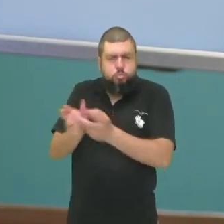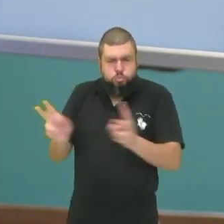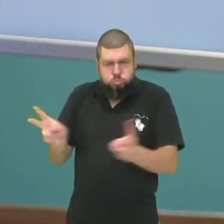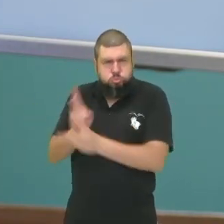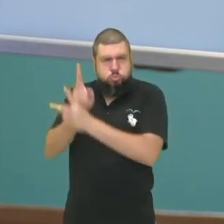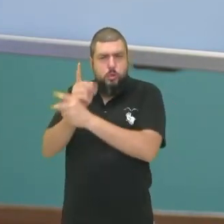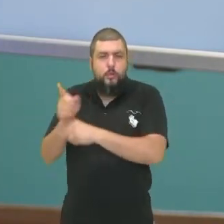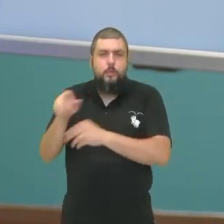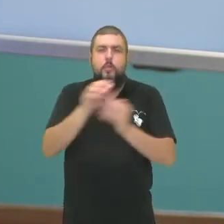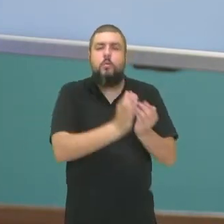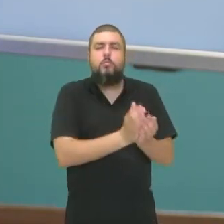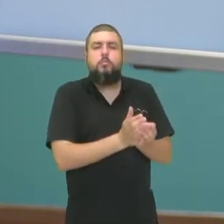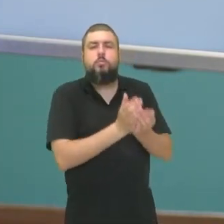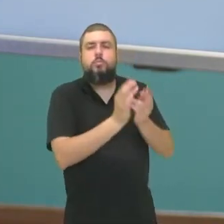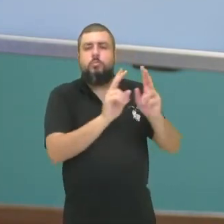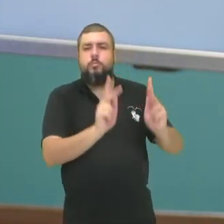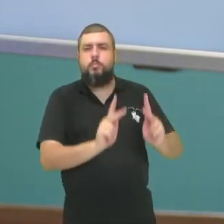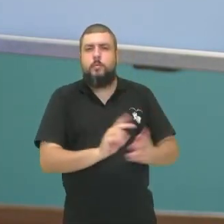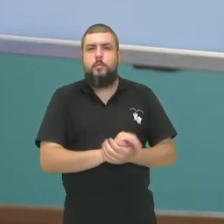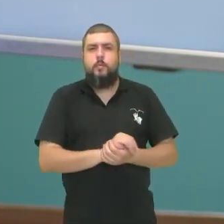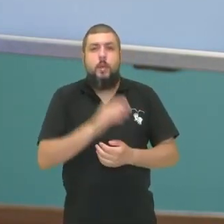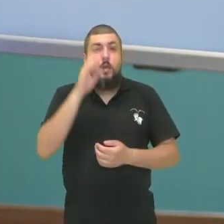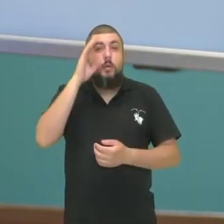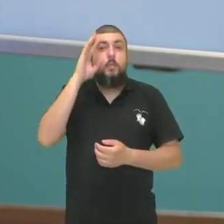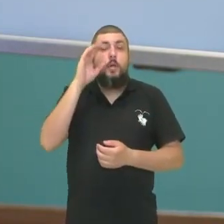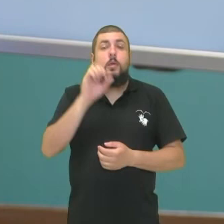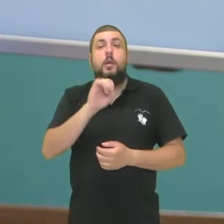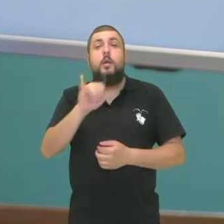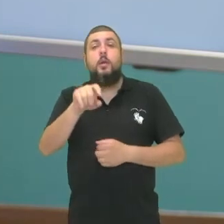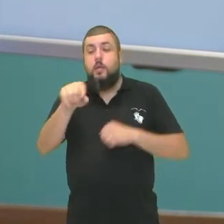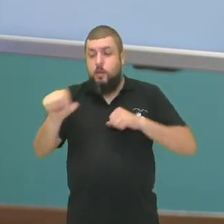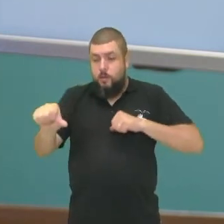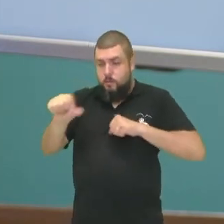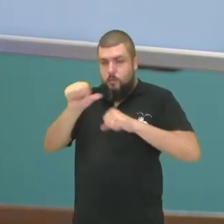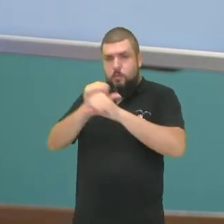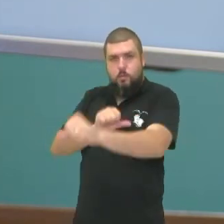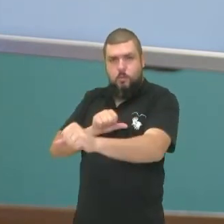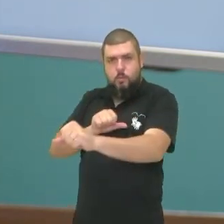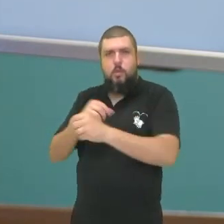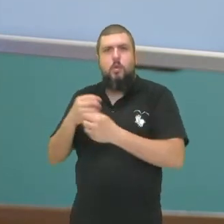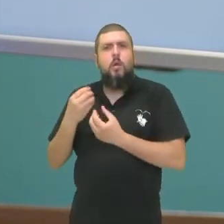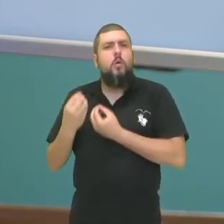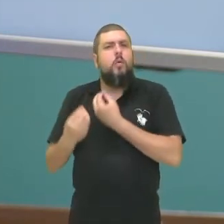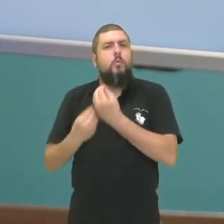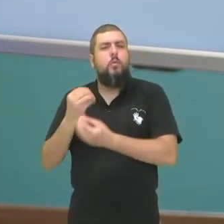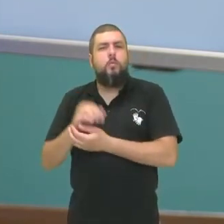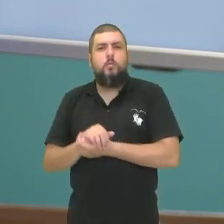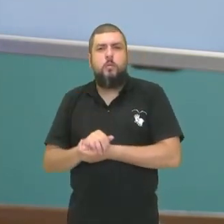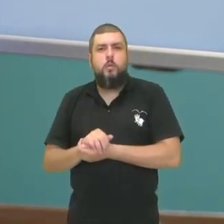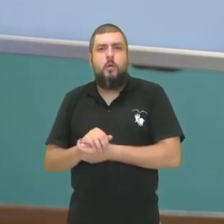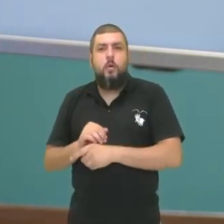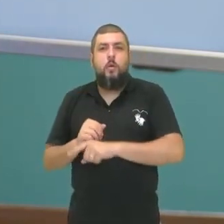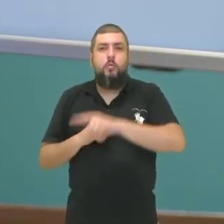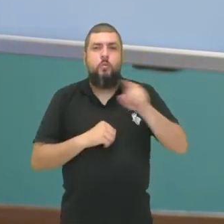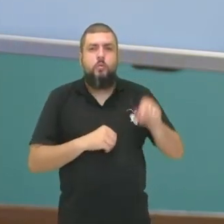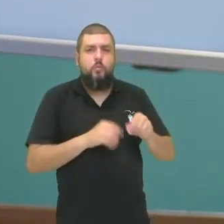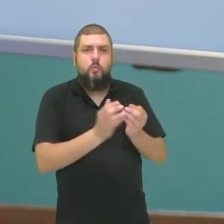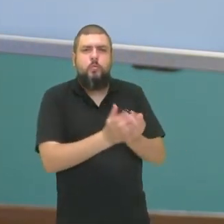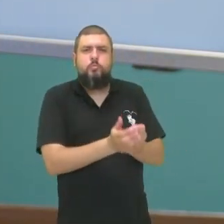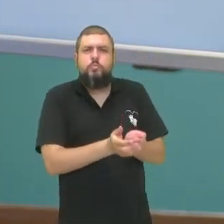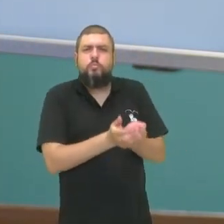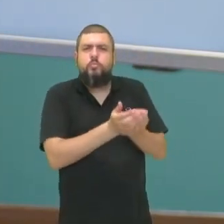na tempestade, imagine que você está nessa tempestade, como que você iria estar reagindo? E o barquinho lá no lago,